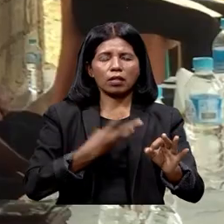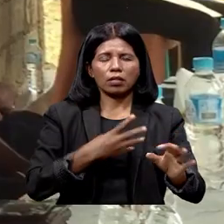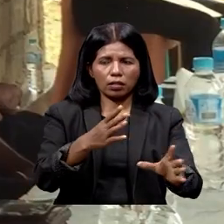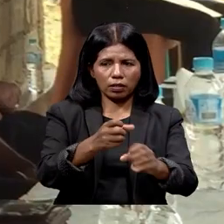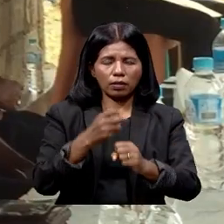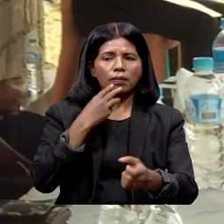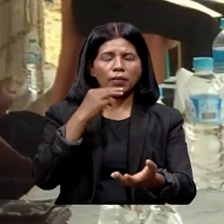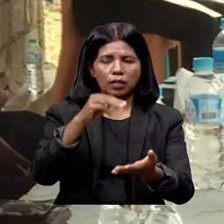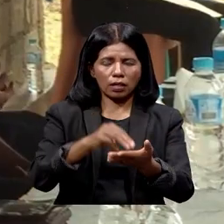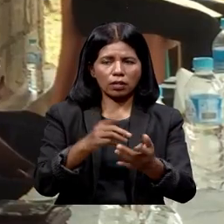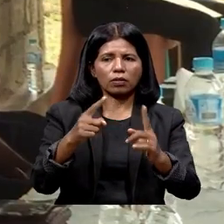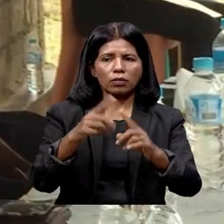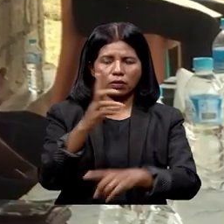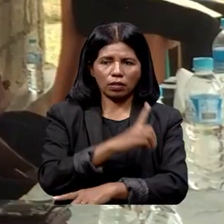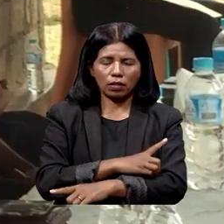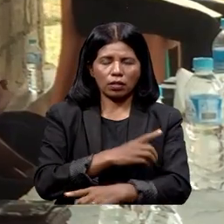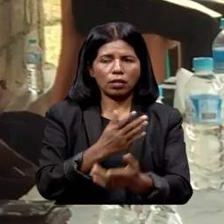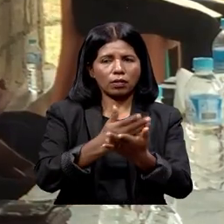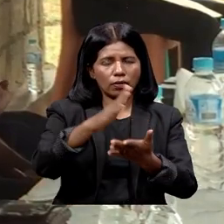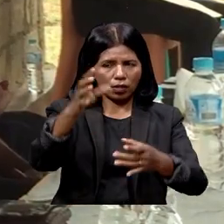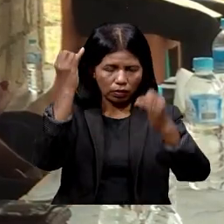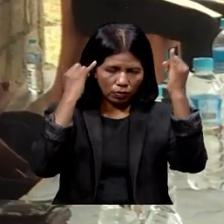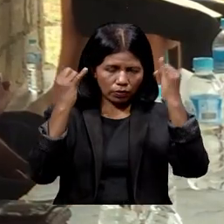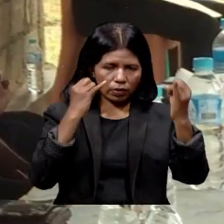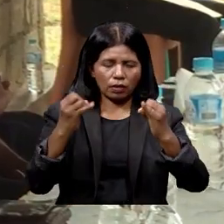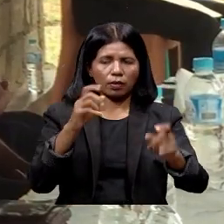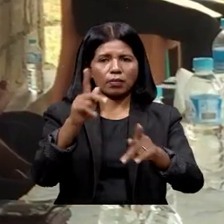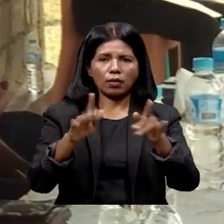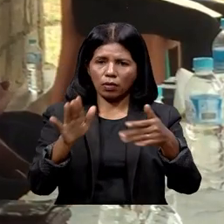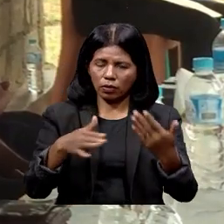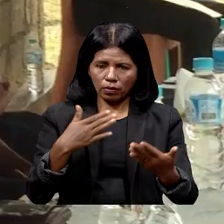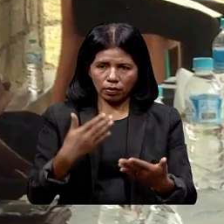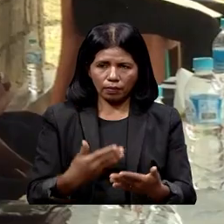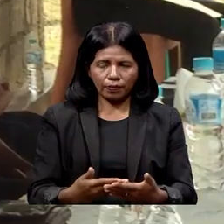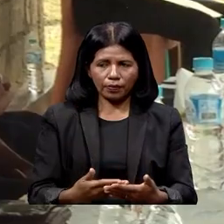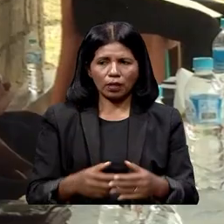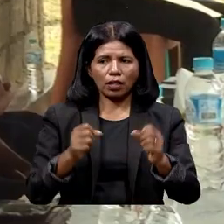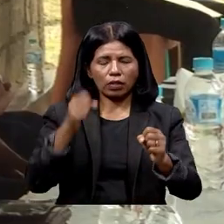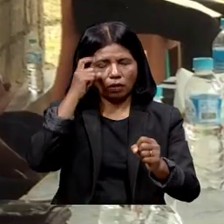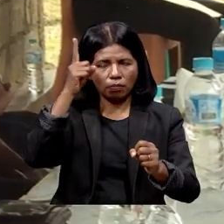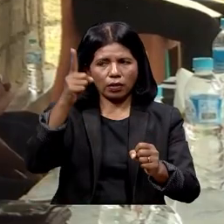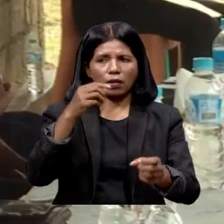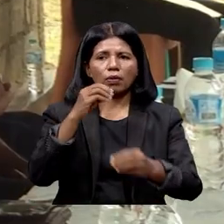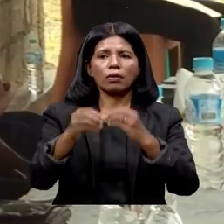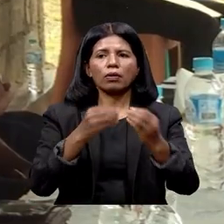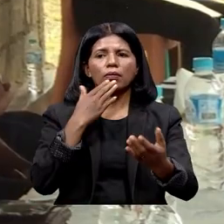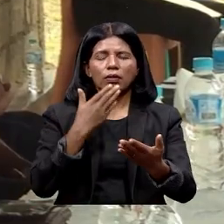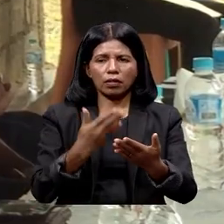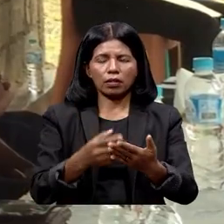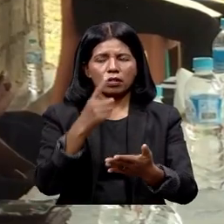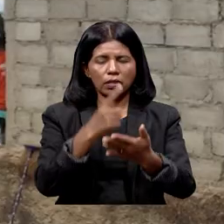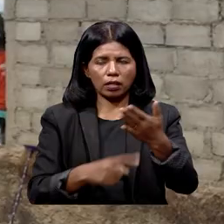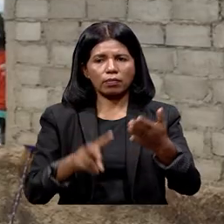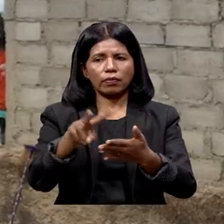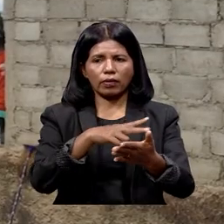os loron ida né? Ato socializa ba ita nia sociedade. Ato compreende de dia conaba saída mag